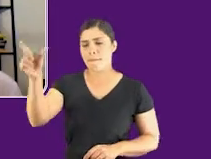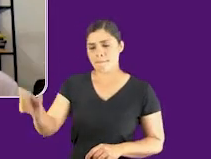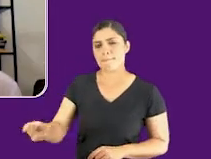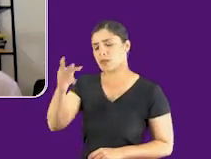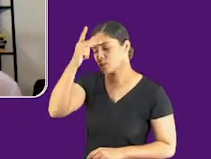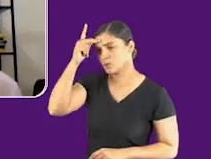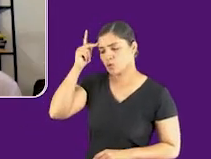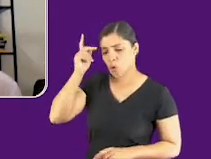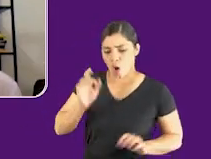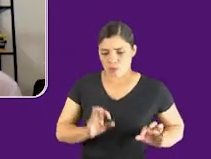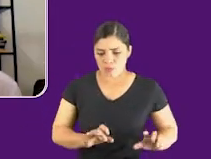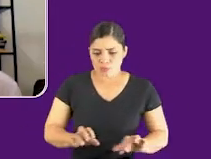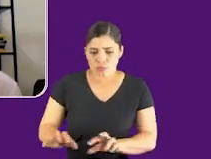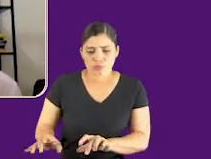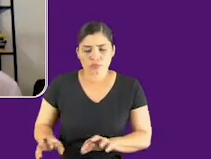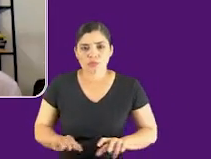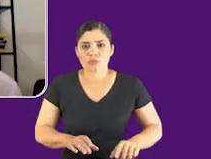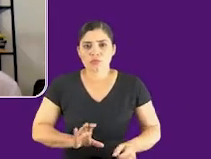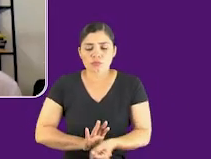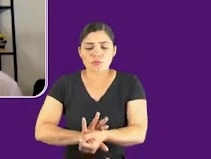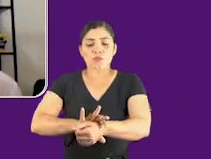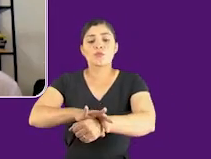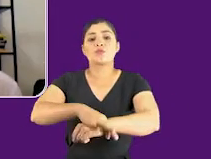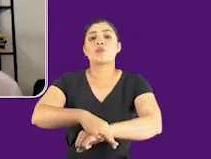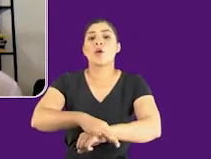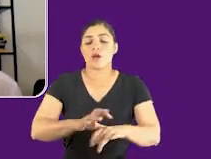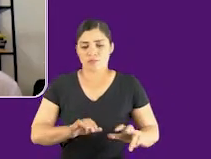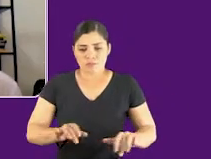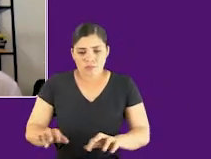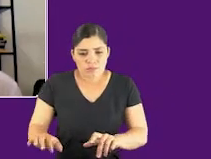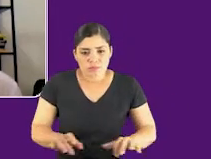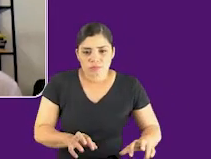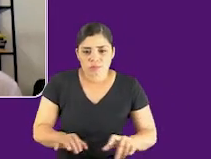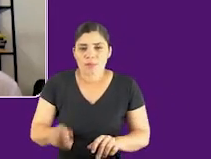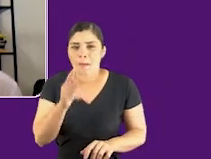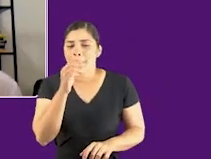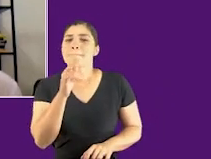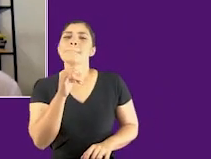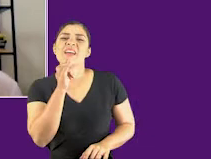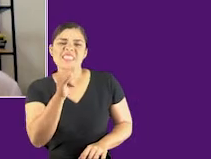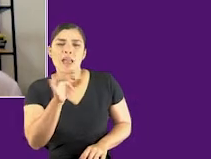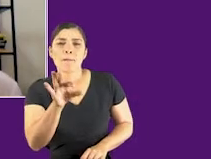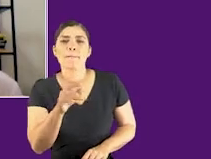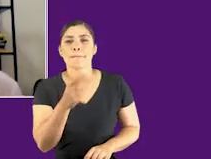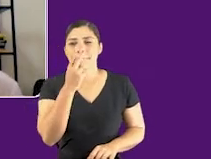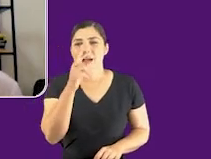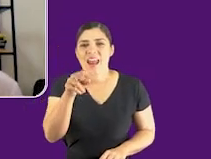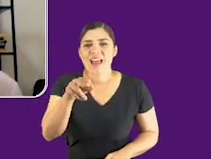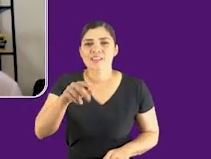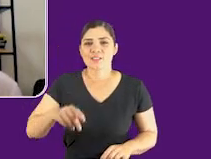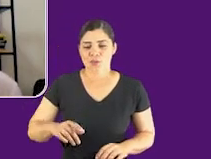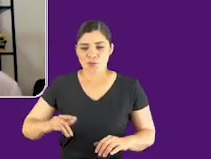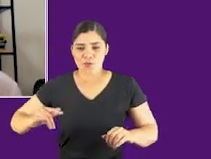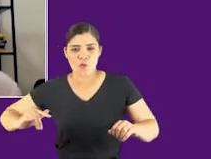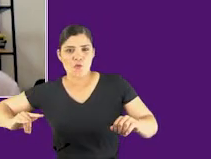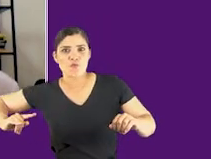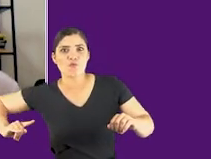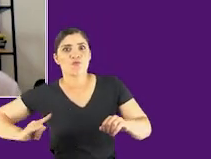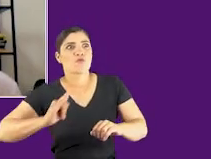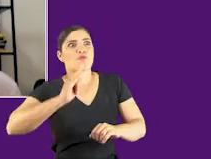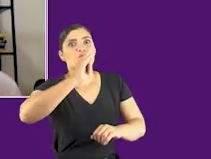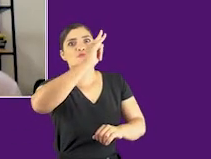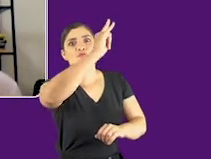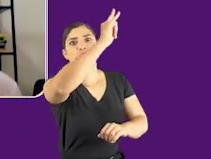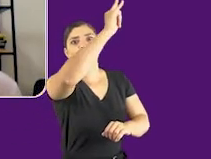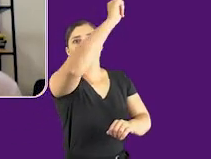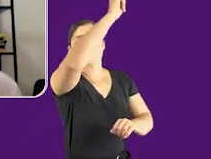numa sala de controle aqui para você ter uma noção parece aquelas sala só que a gente vê quando um foguete da Nasa tá